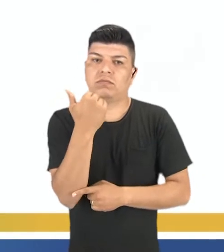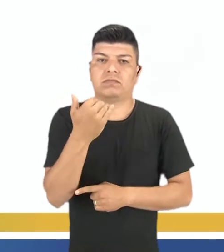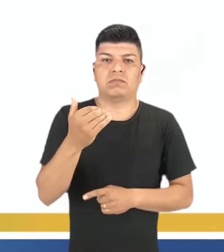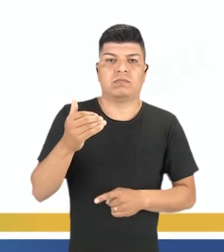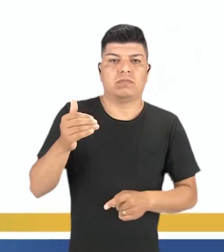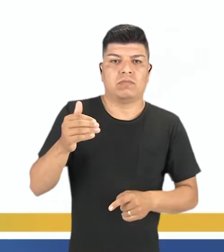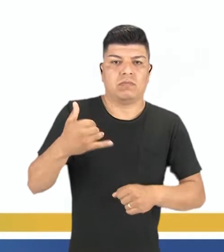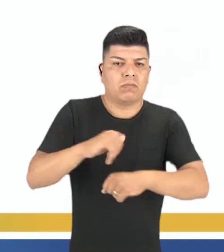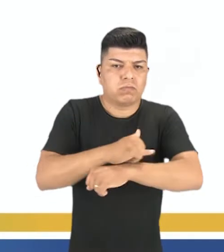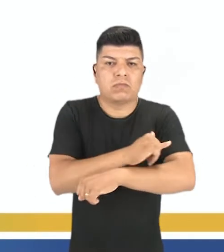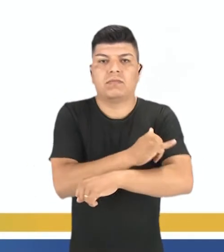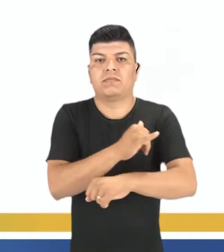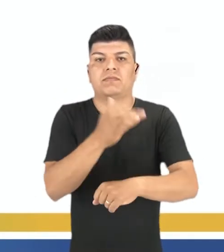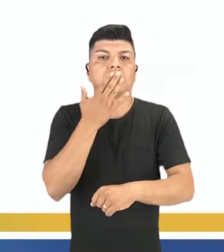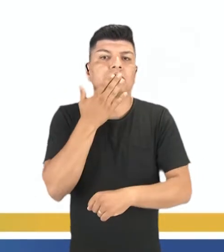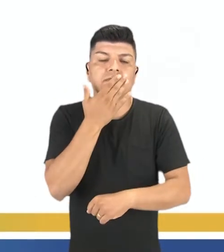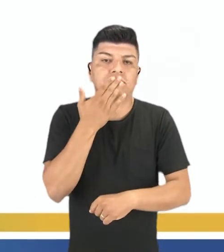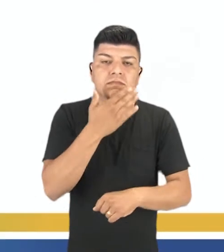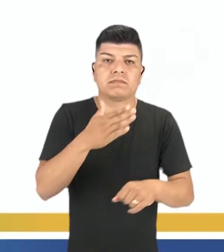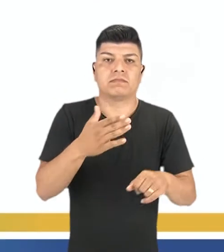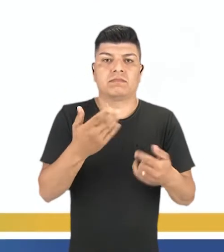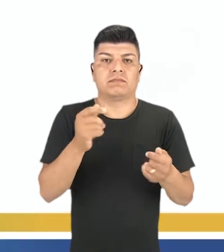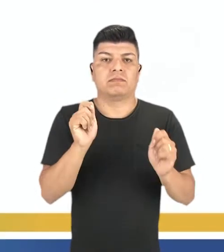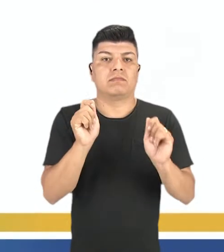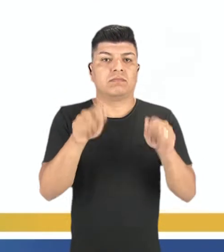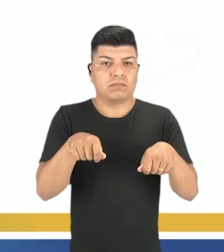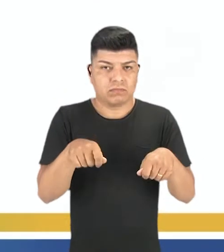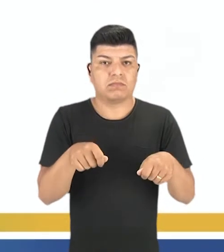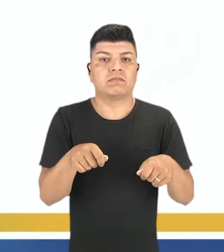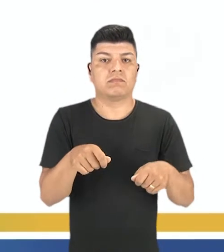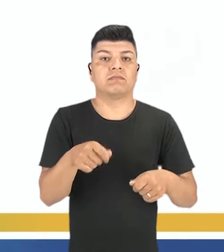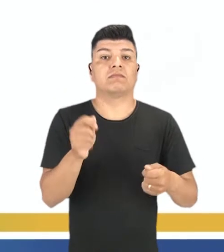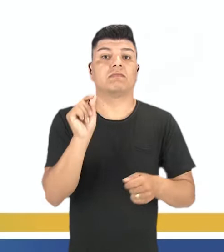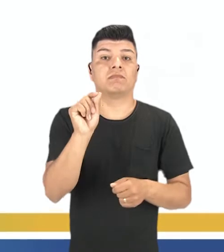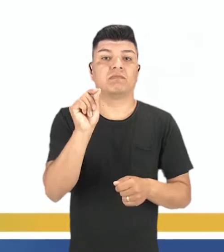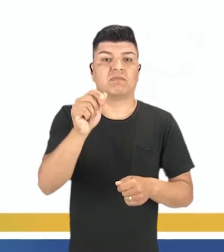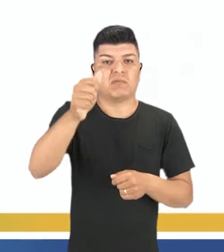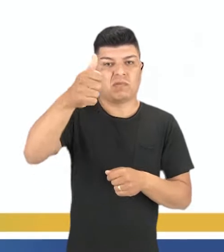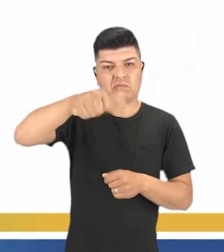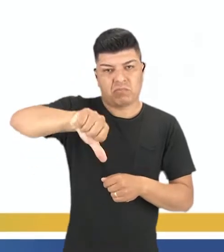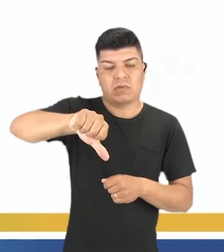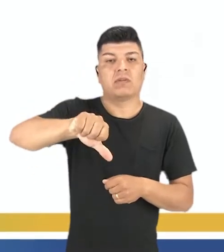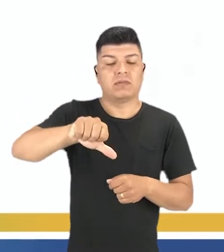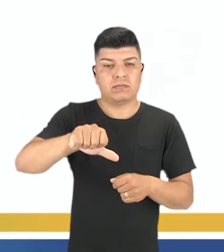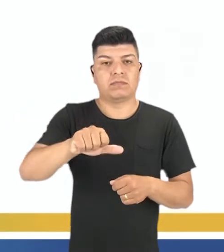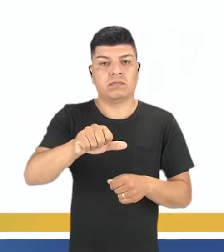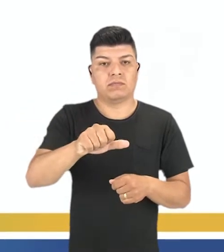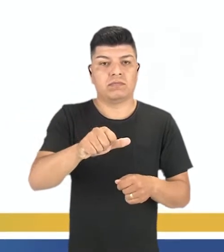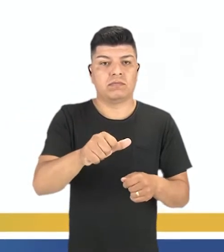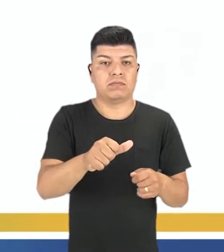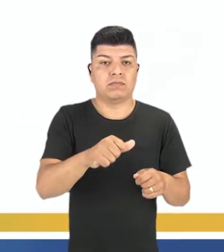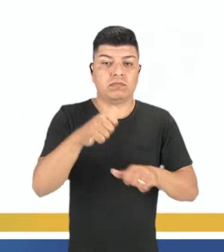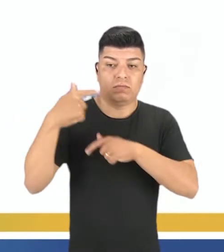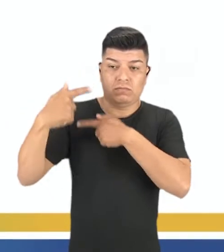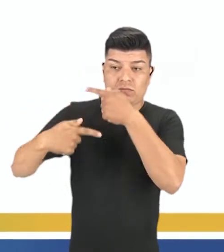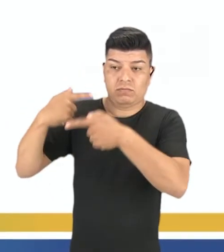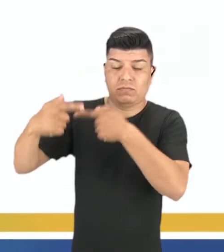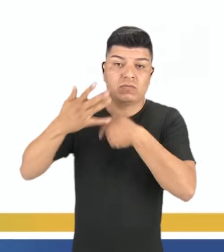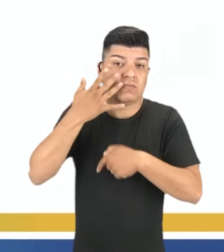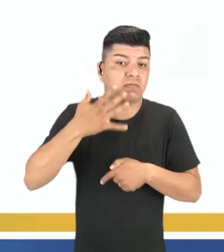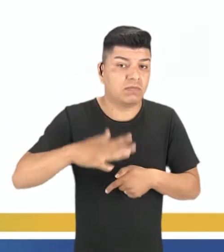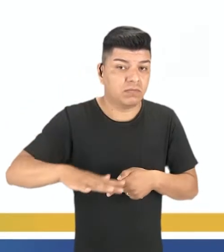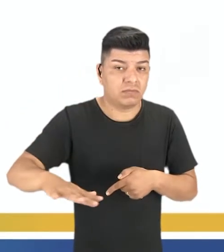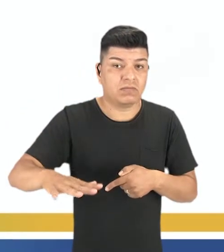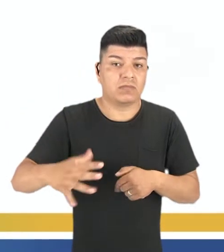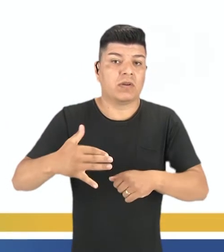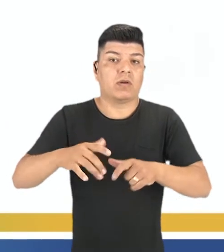gorduras, açúcares e sódios, tem cumprido um papel exatamente negativo, levando grande parte da geração atual de crianças